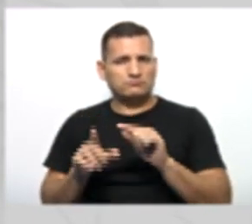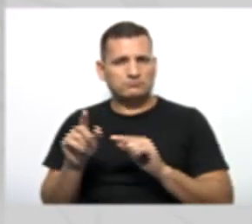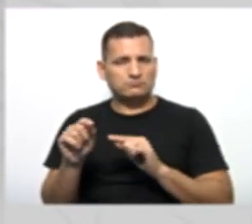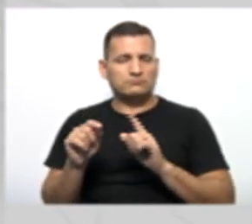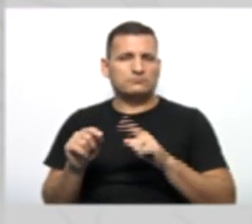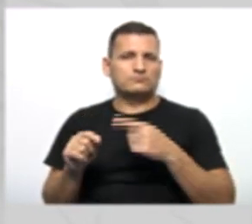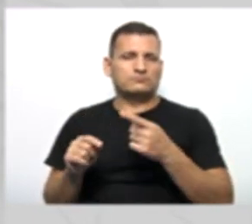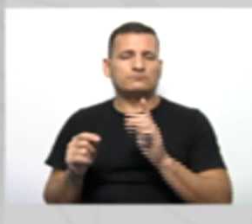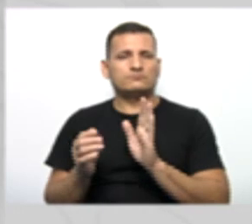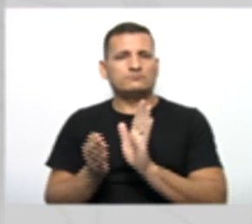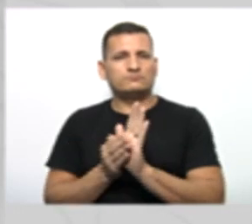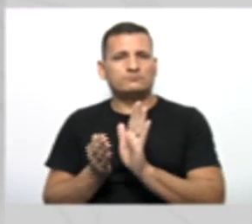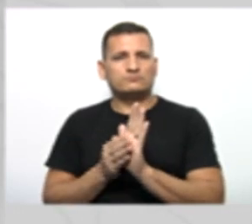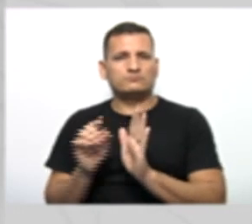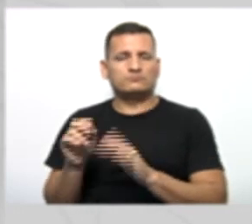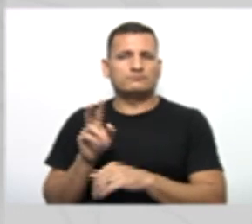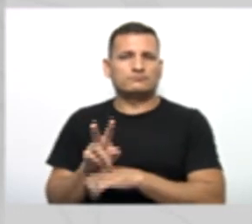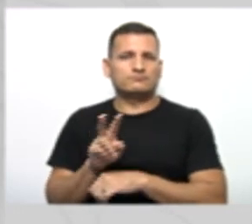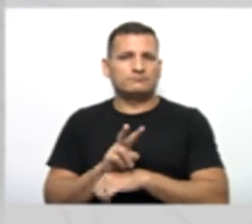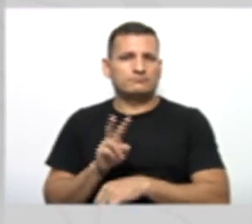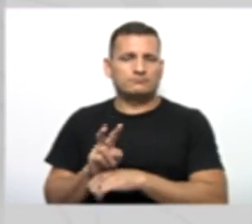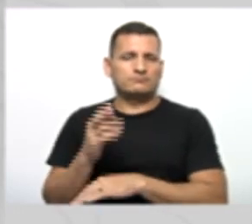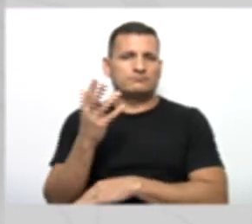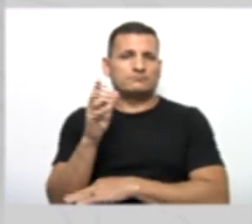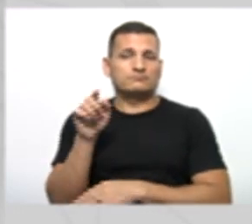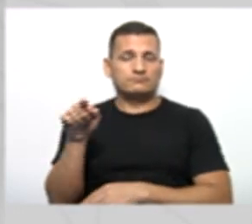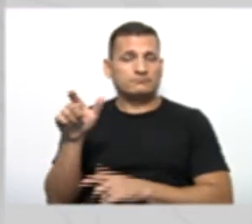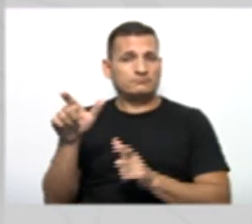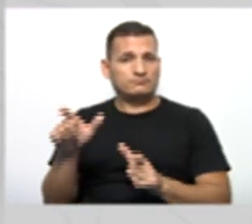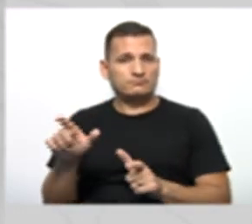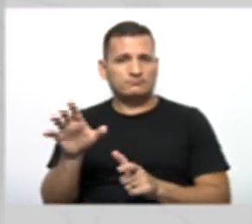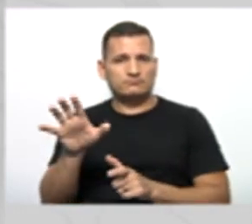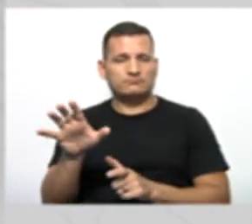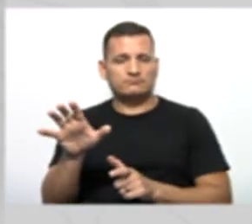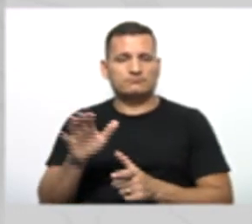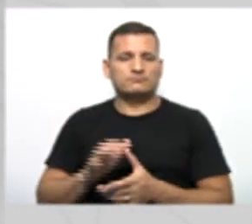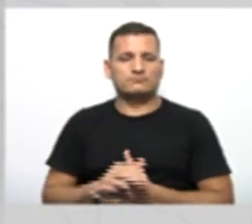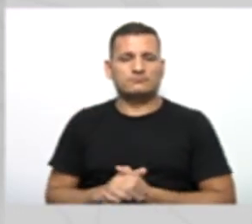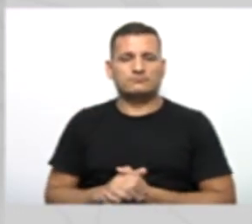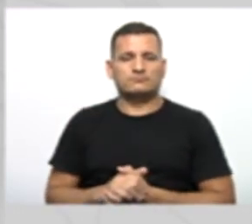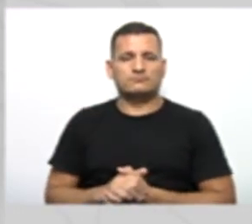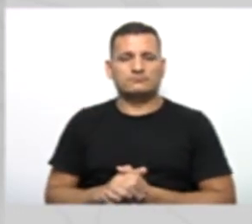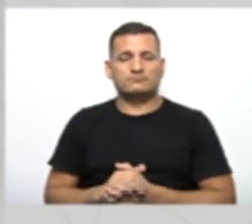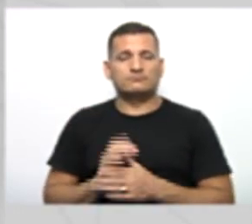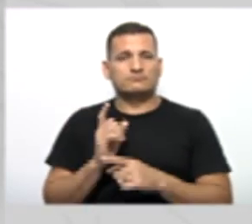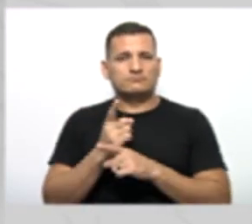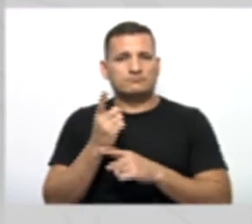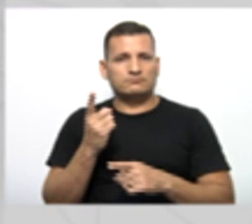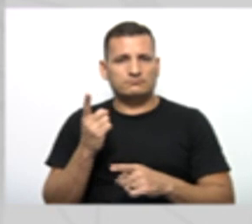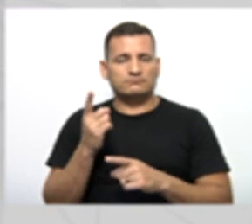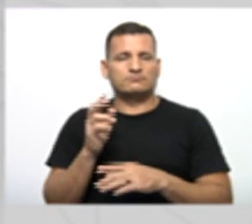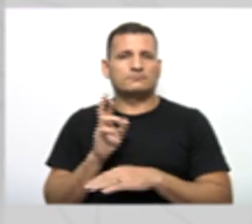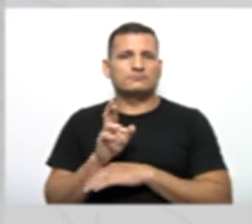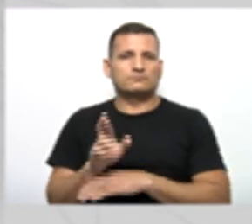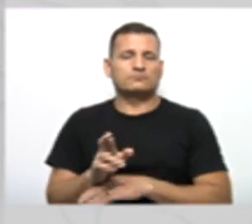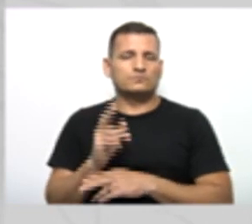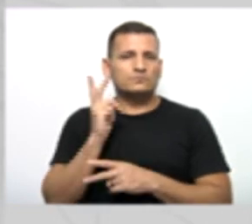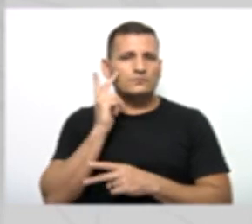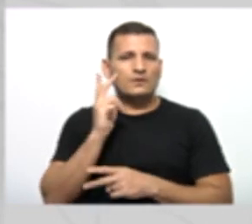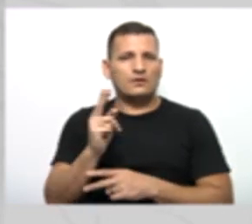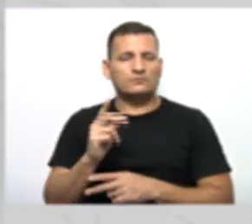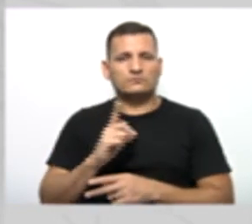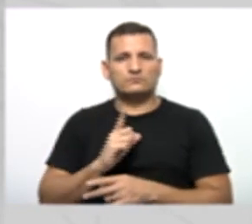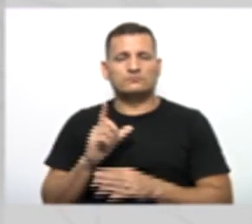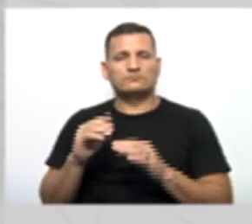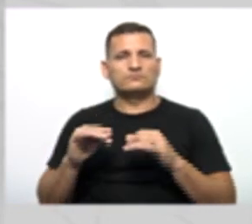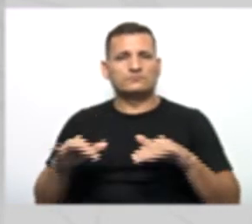a preservação ambiental daquele local. Identificar os recursos naturais que existem no solo para que